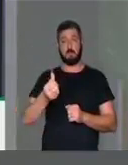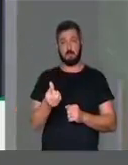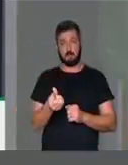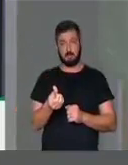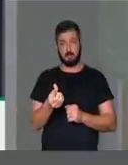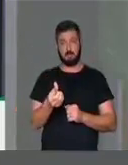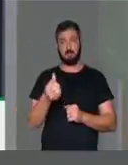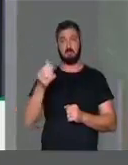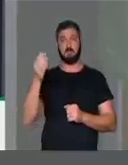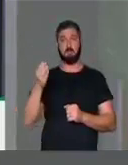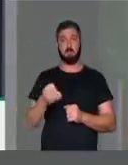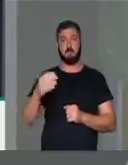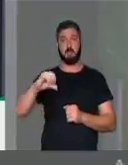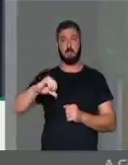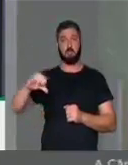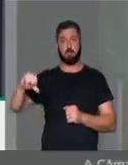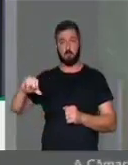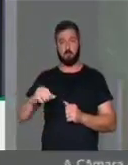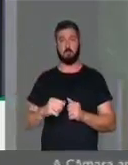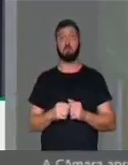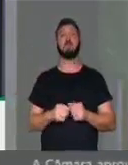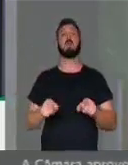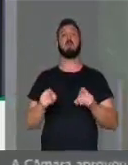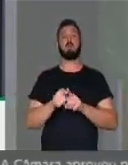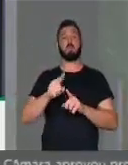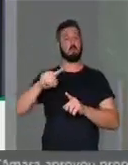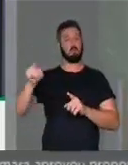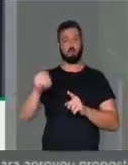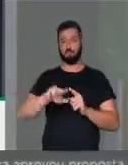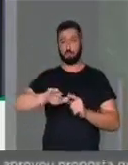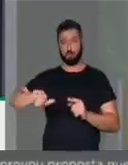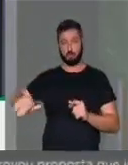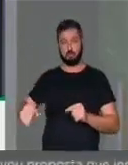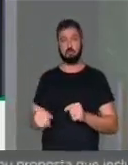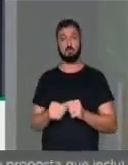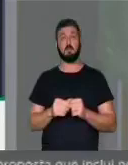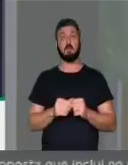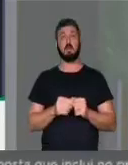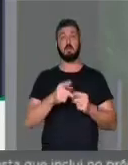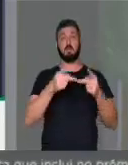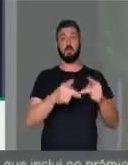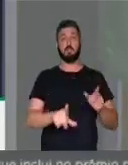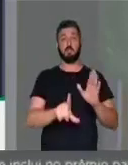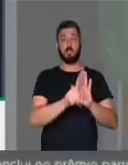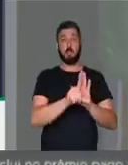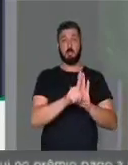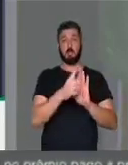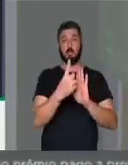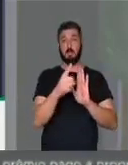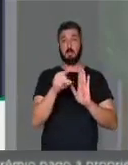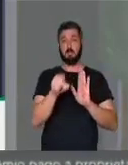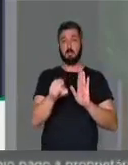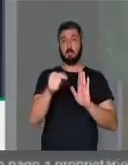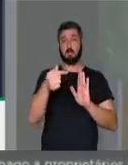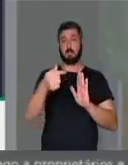1096 de 1999, também pela rejeição do projeto